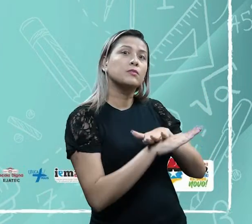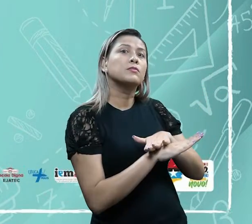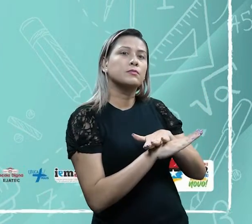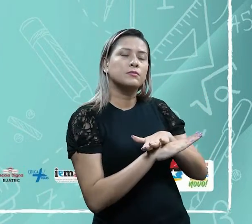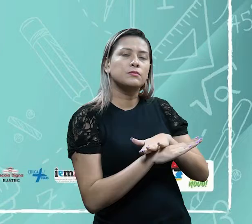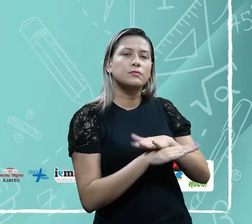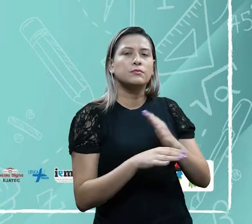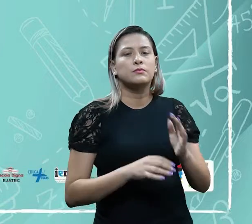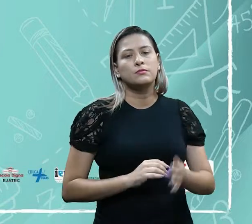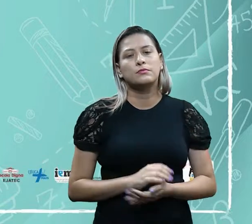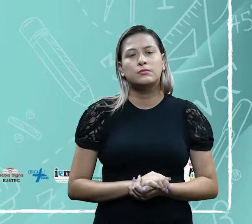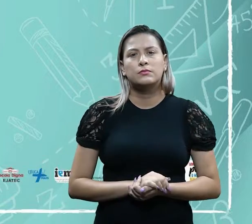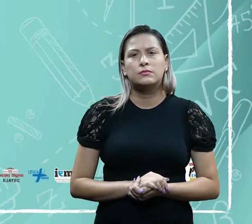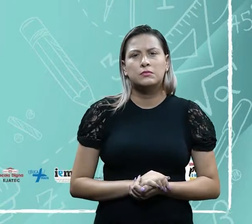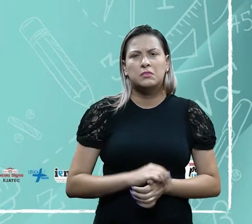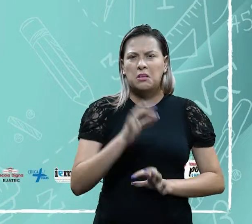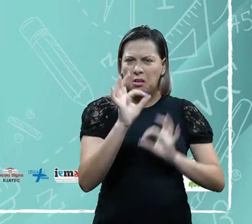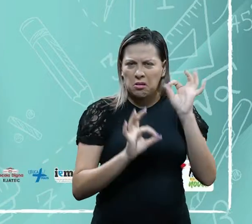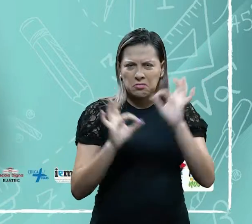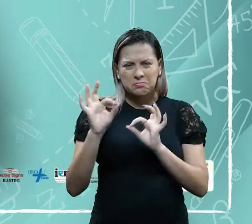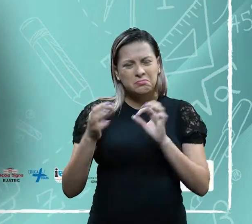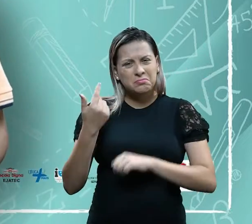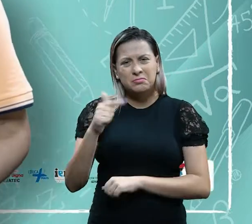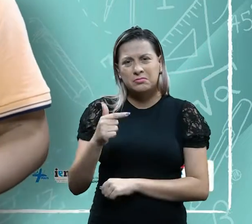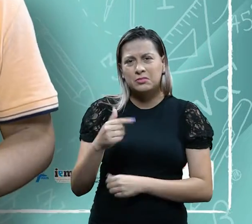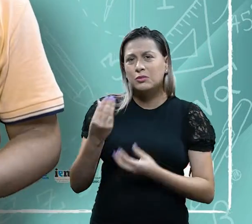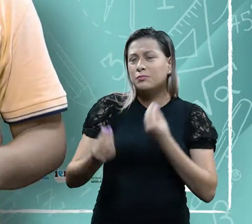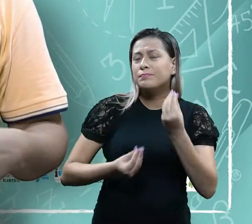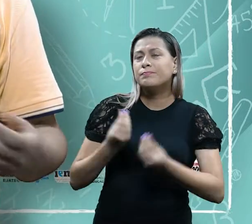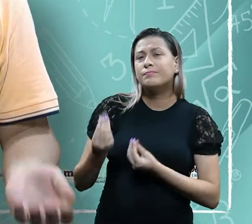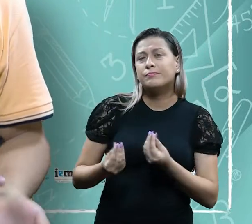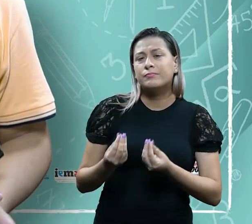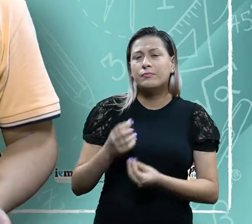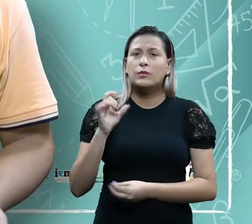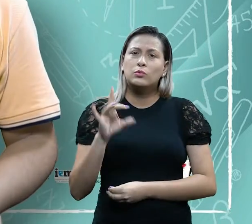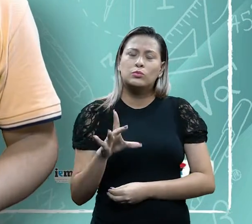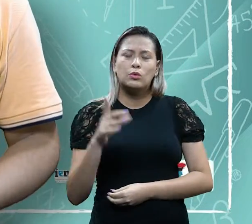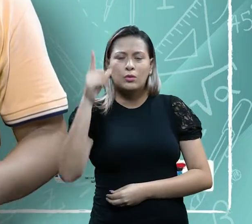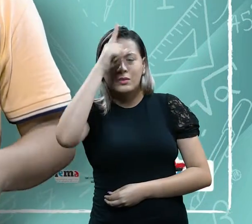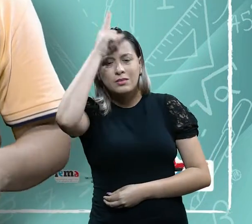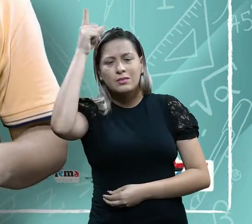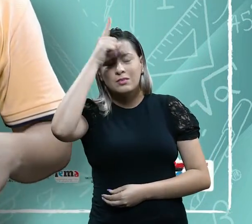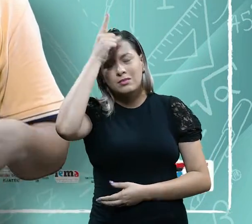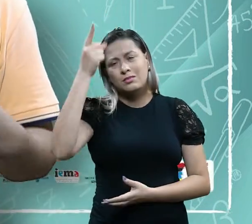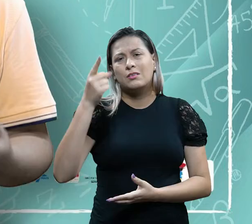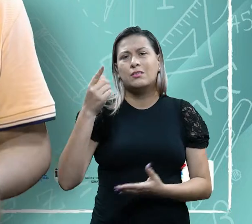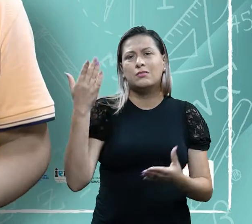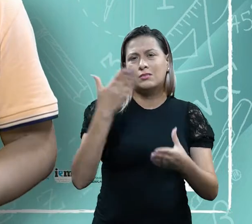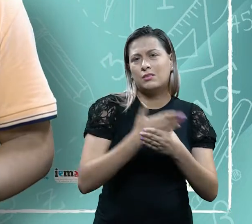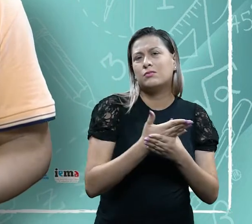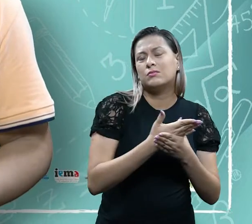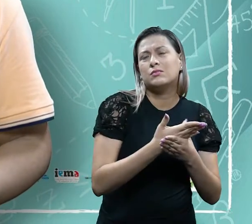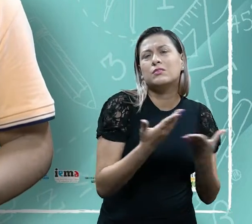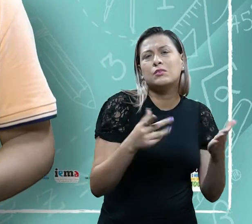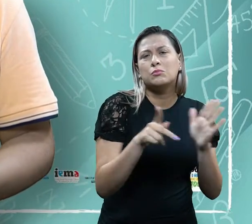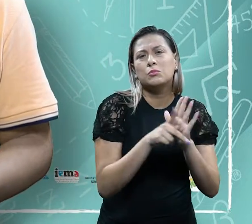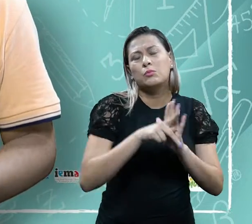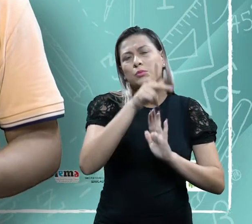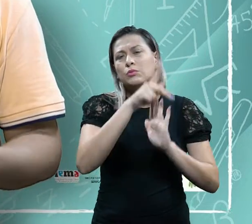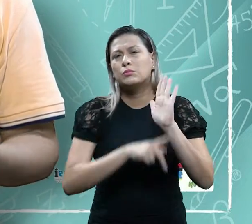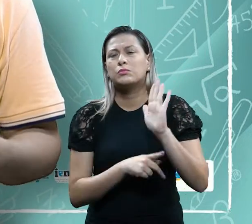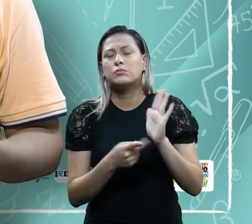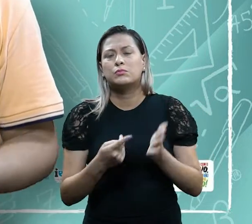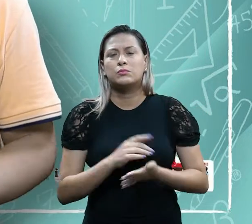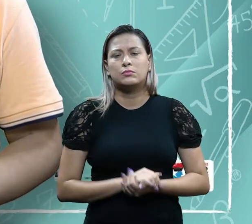de uma forma organizada. Não podemos, de fato, apenas criar esses arquivos lá dos arquivos do projeto em um